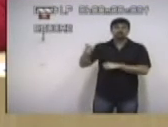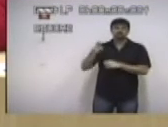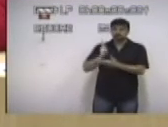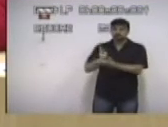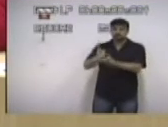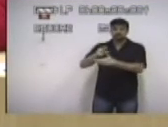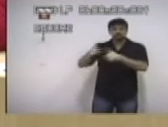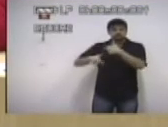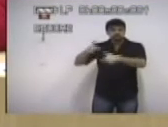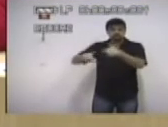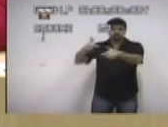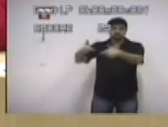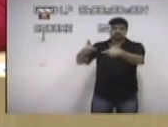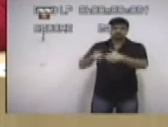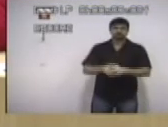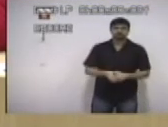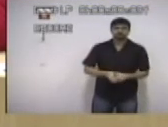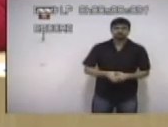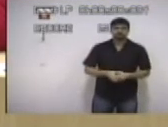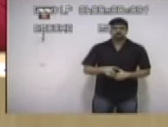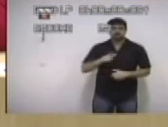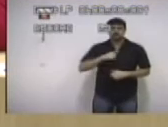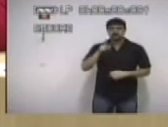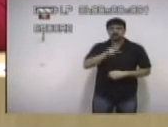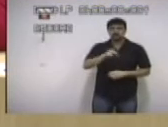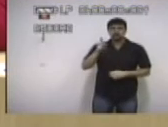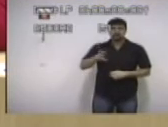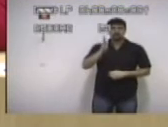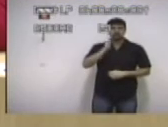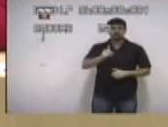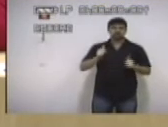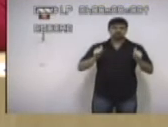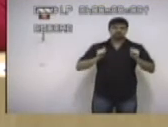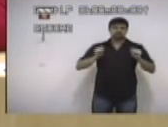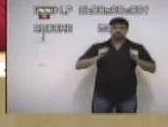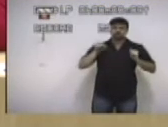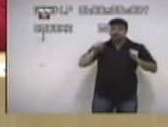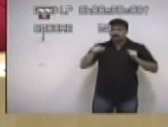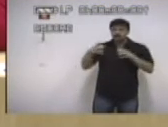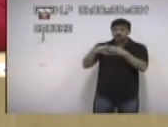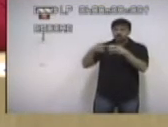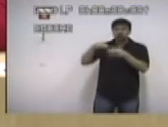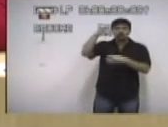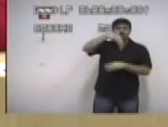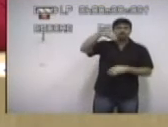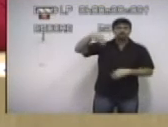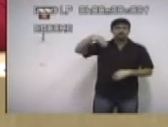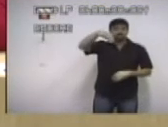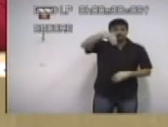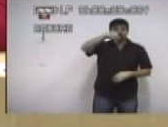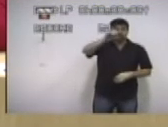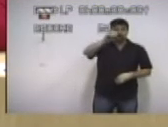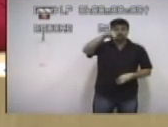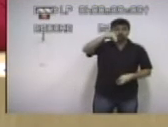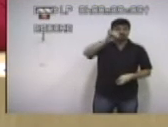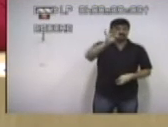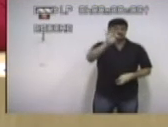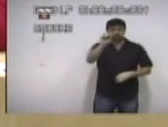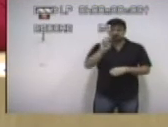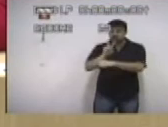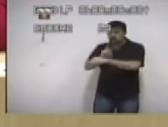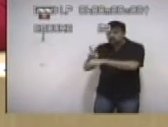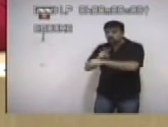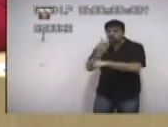e na EMEI o professor entrou de recesso e as monitoras ficaram no atendimento das